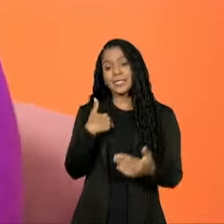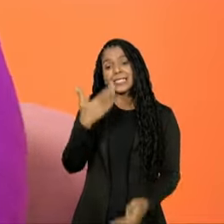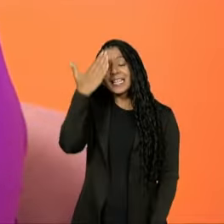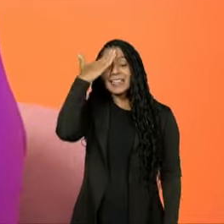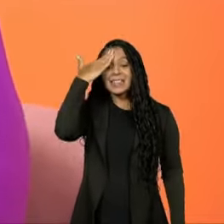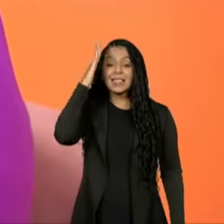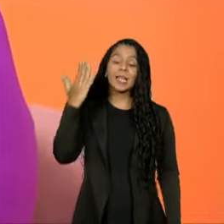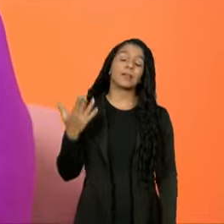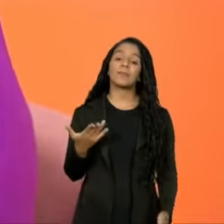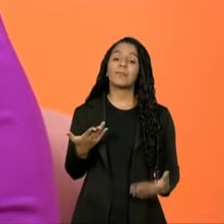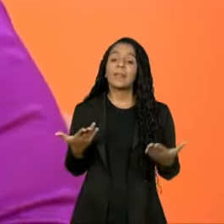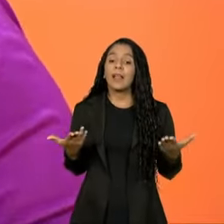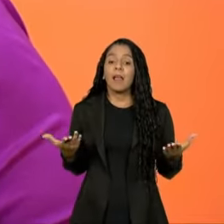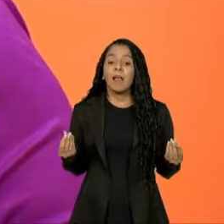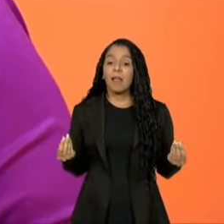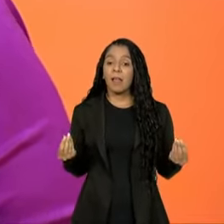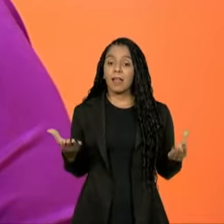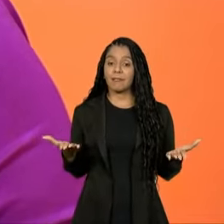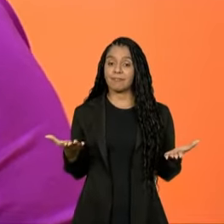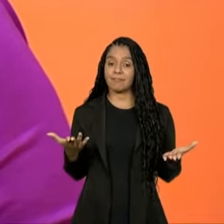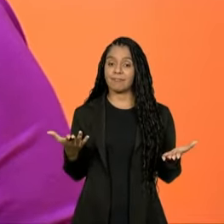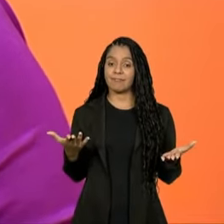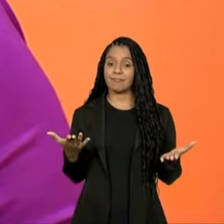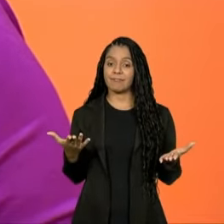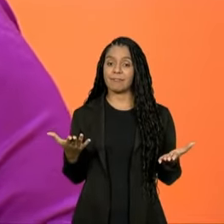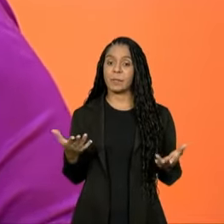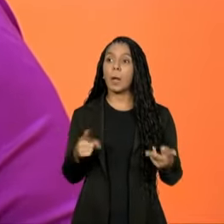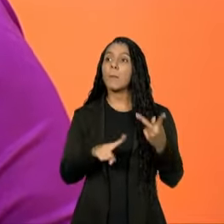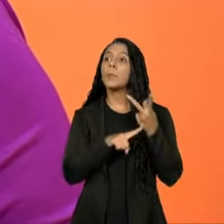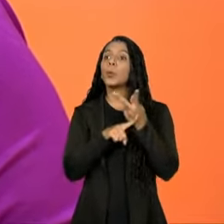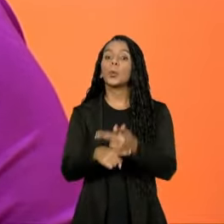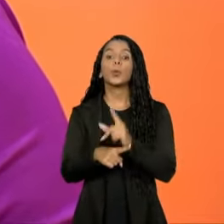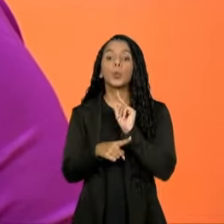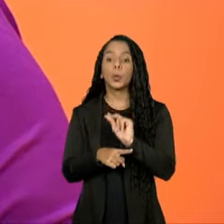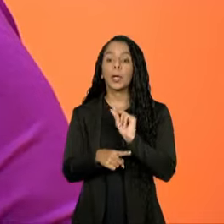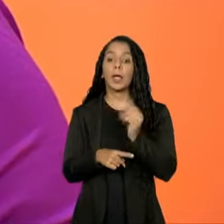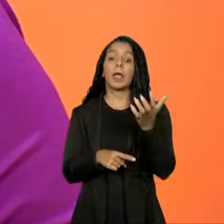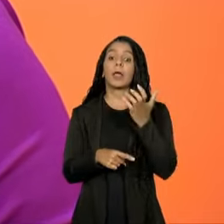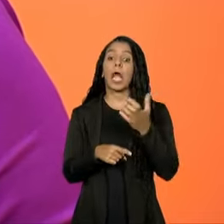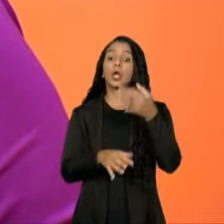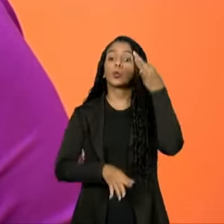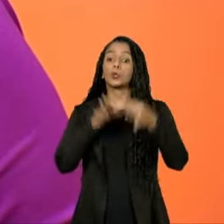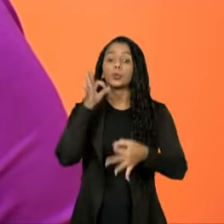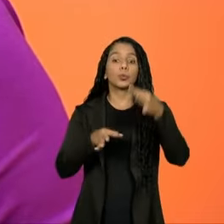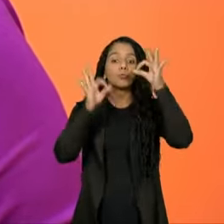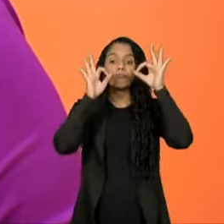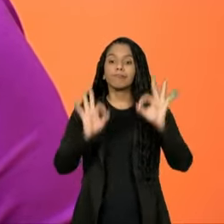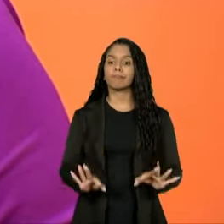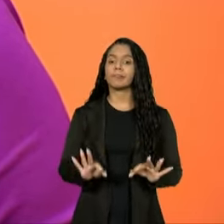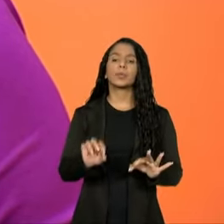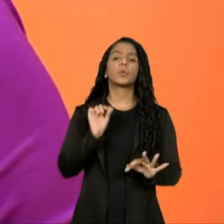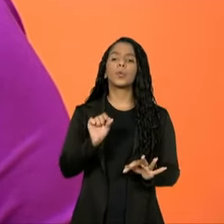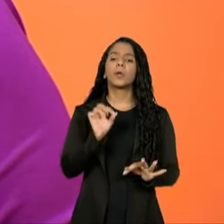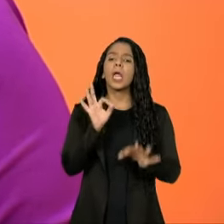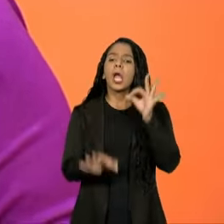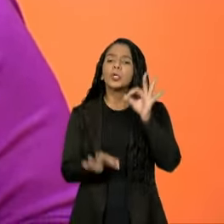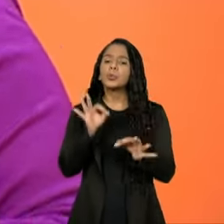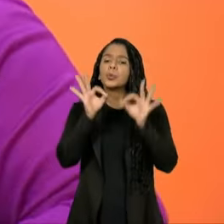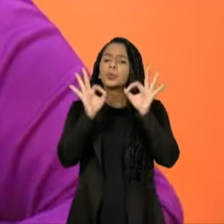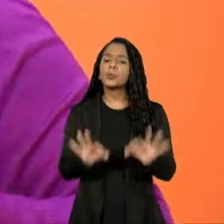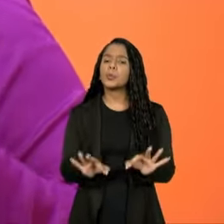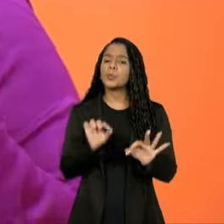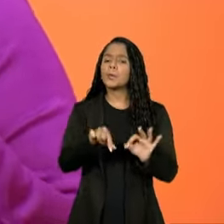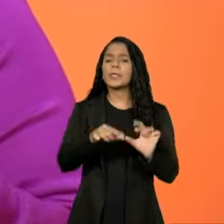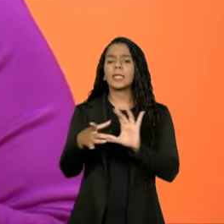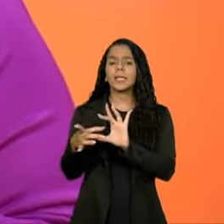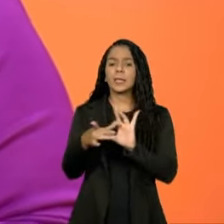Inesperado. A demanda é por justiça, todo mundo quer justiça. E o que é exatamente justiça nesse contexto? Então,